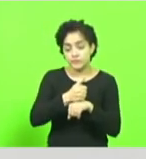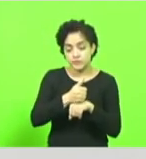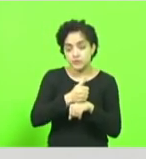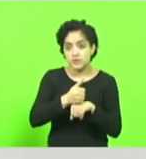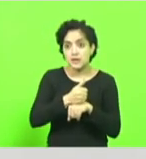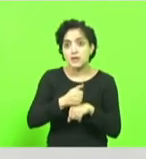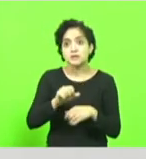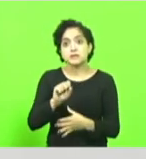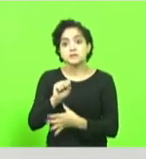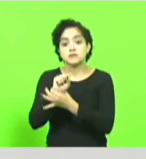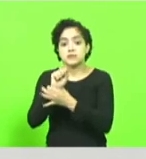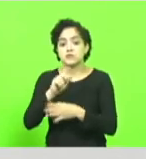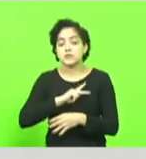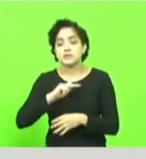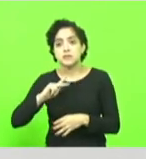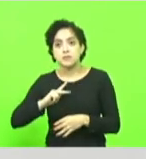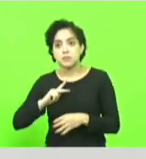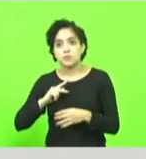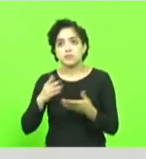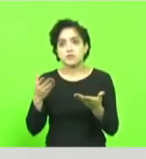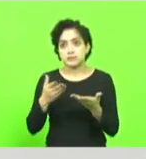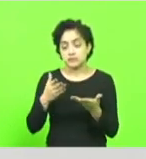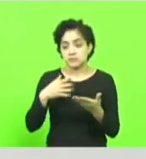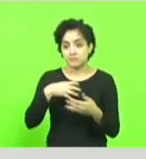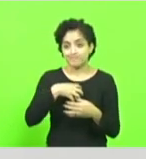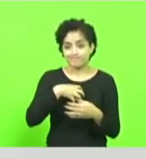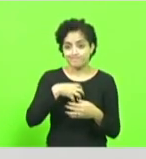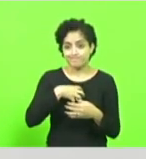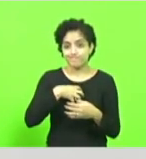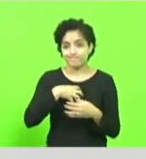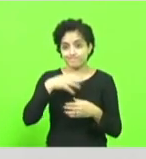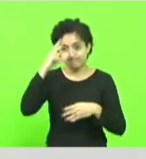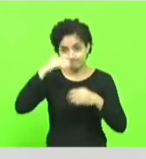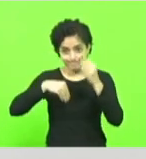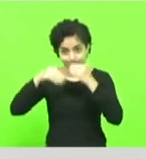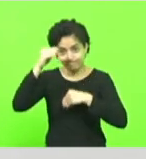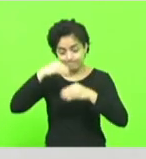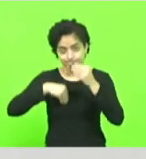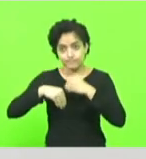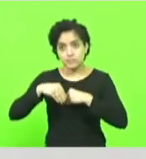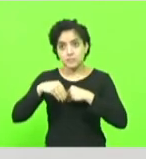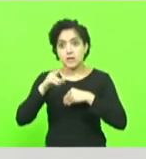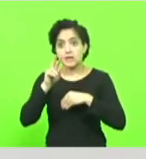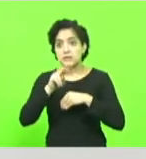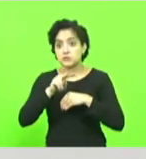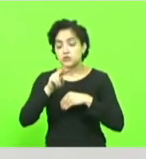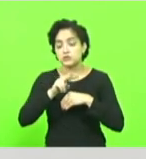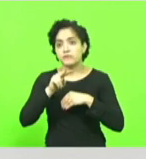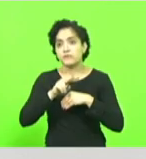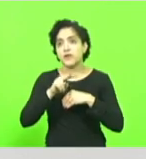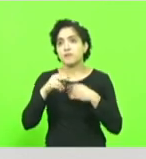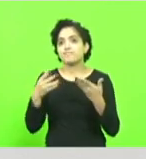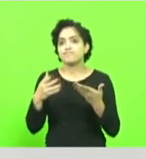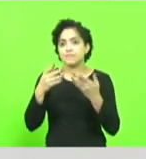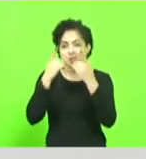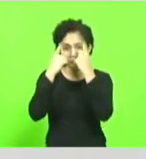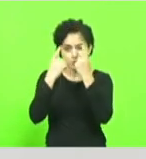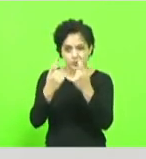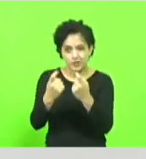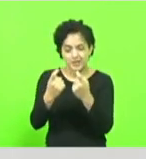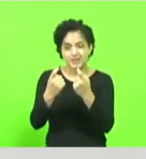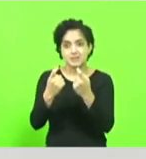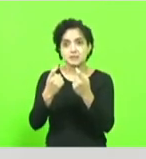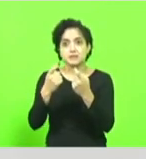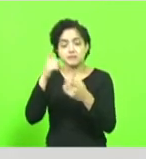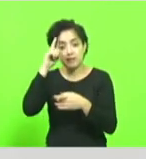sendo expostos a um impacto no emocional. Isso às vezes, e aí a gente olha um camarada que exposto a todo esse tipo de violência,